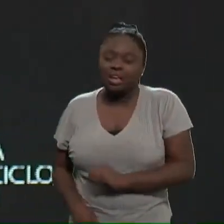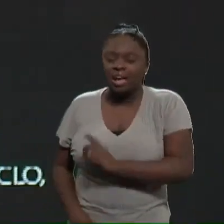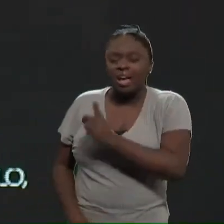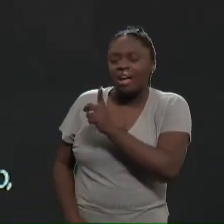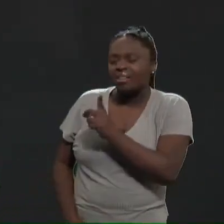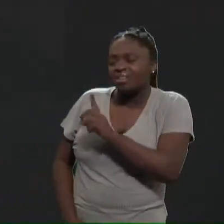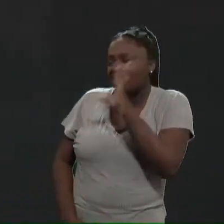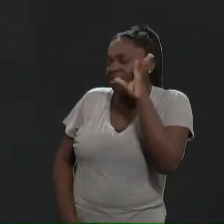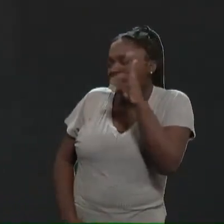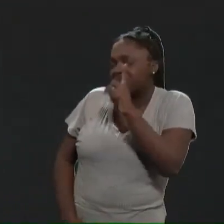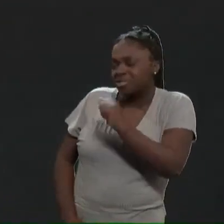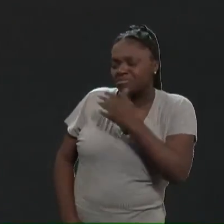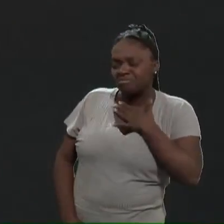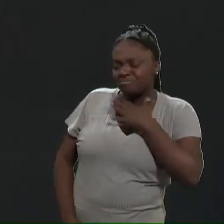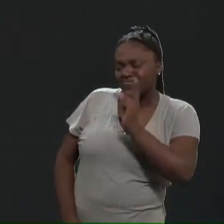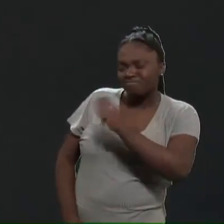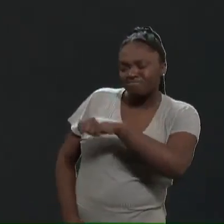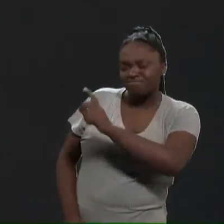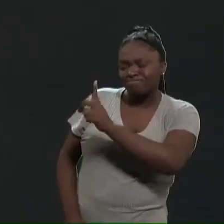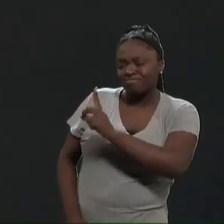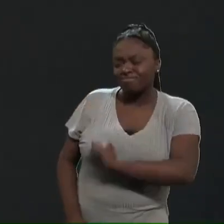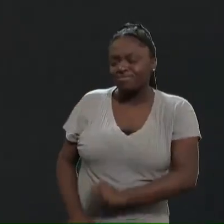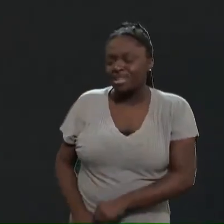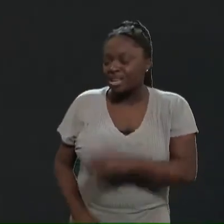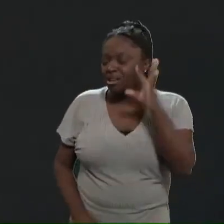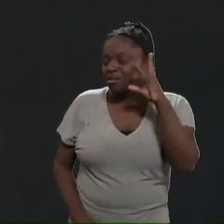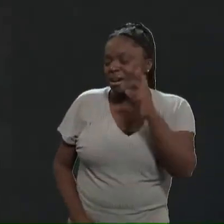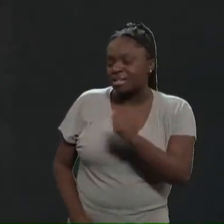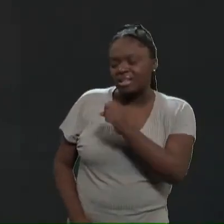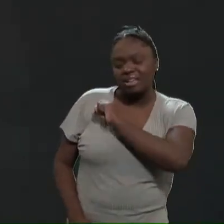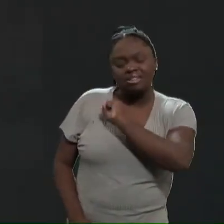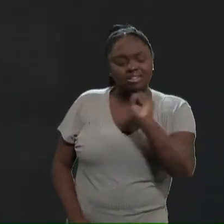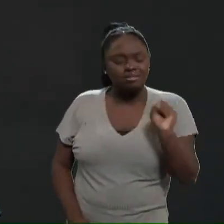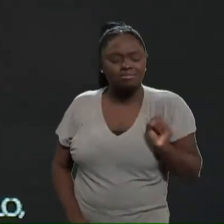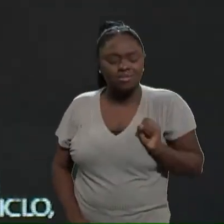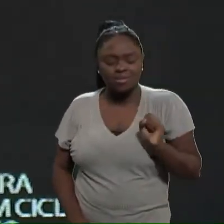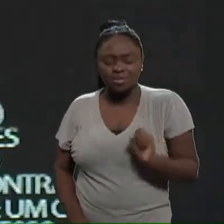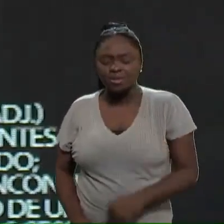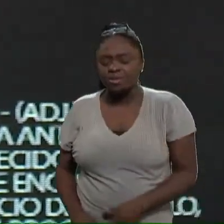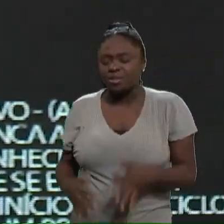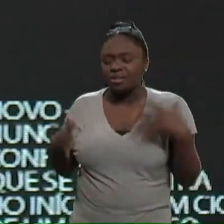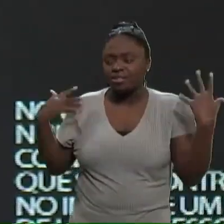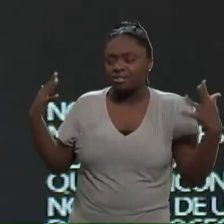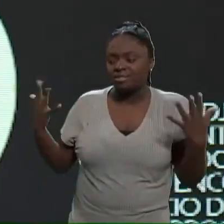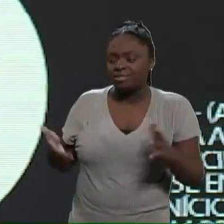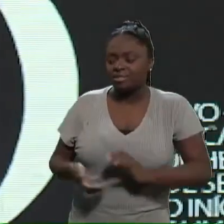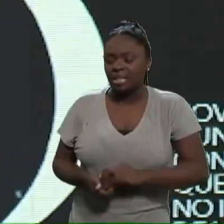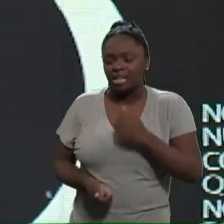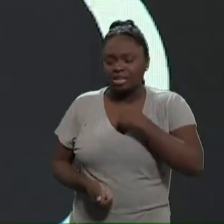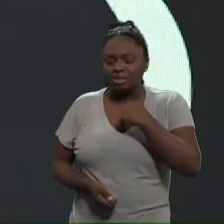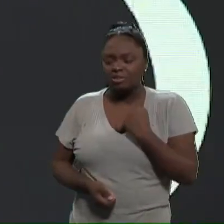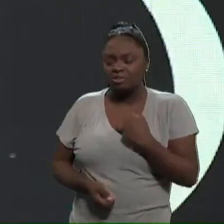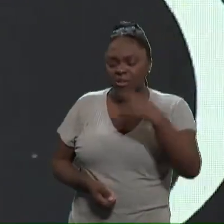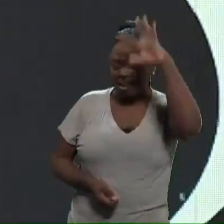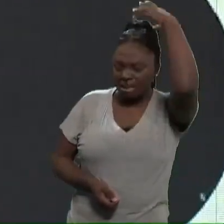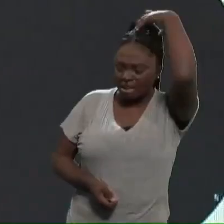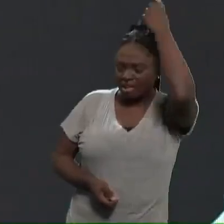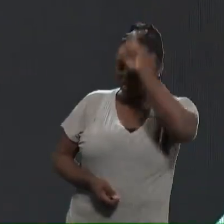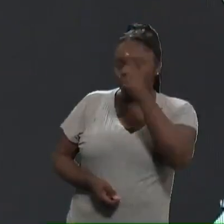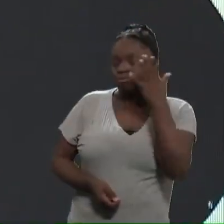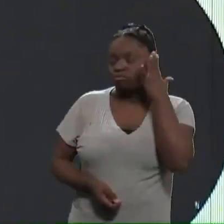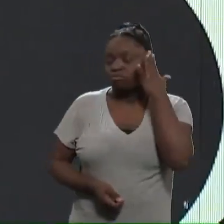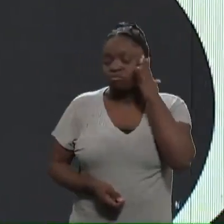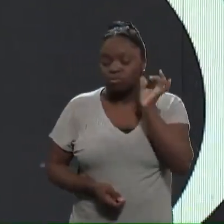não tenho perfil não. Acho que Samuel empolgou. Não, eu não tenho perfil para ser rei. Eu sei cuidar de